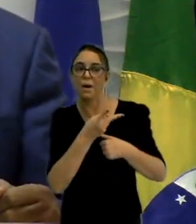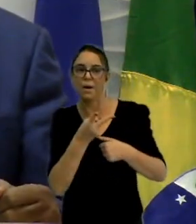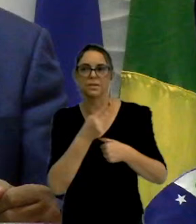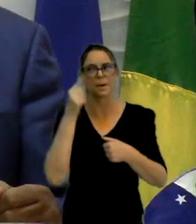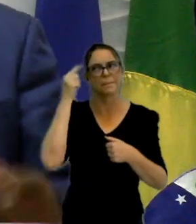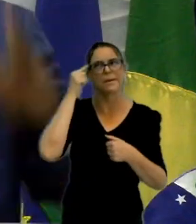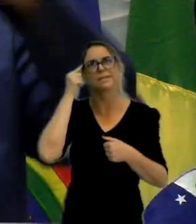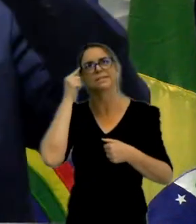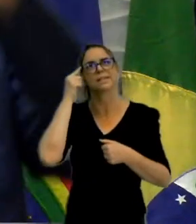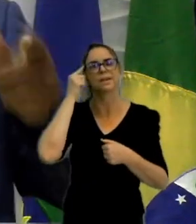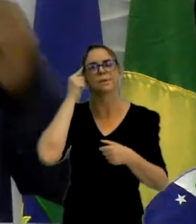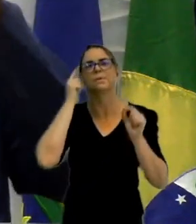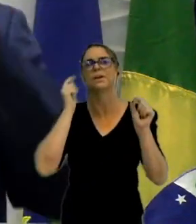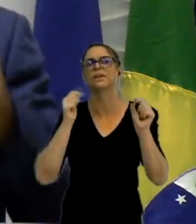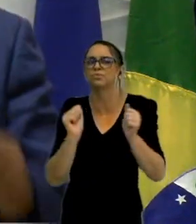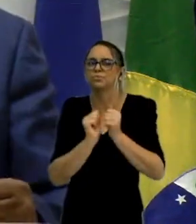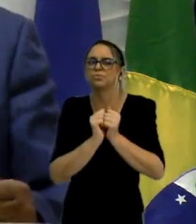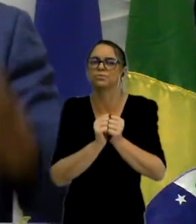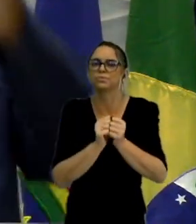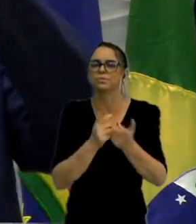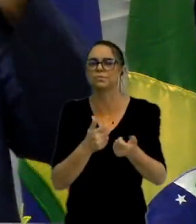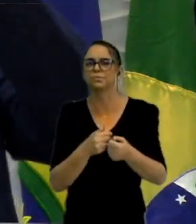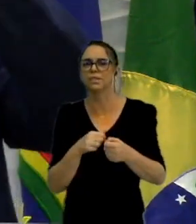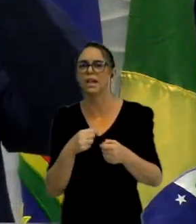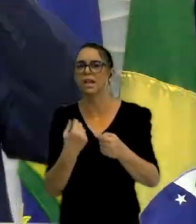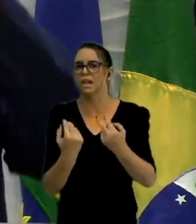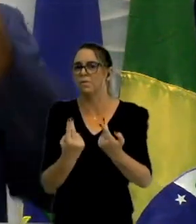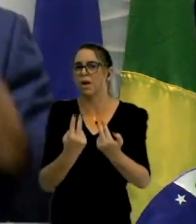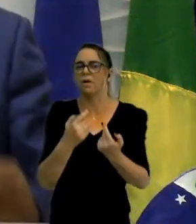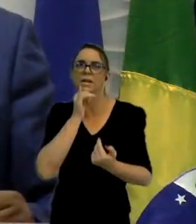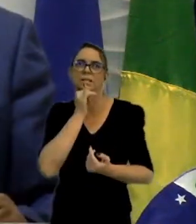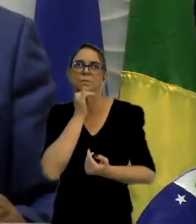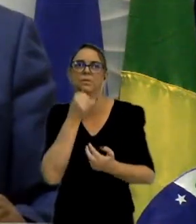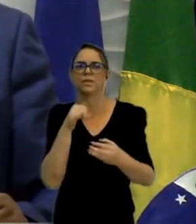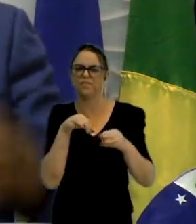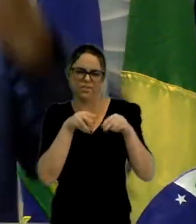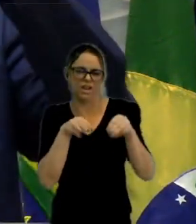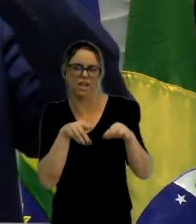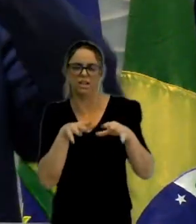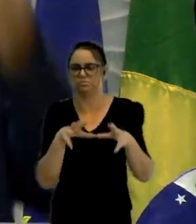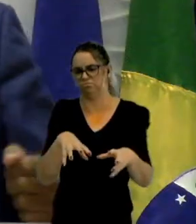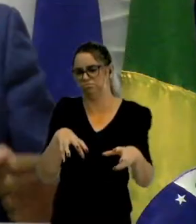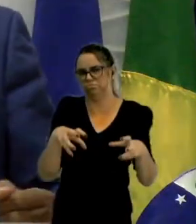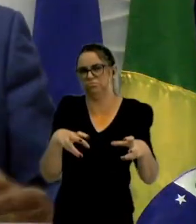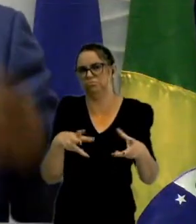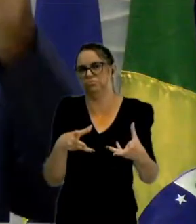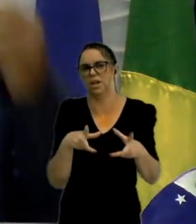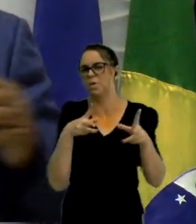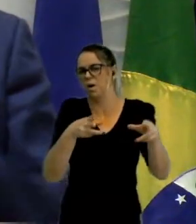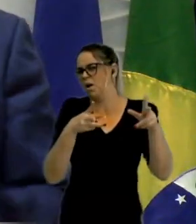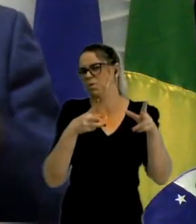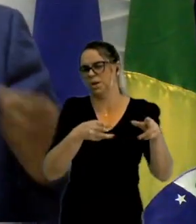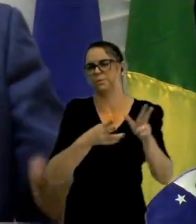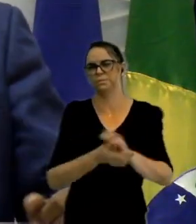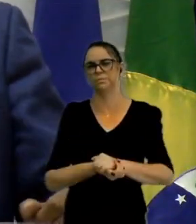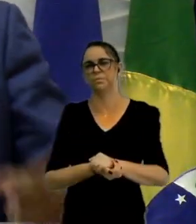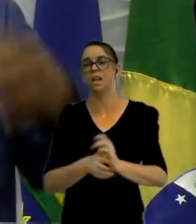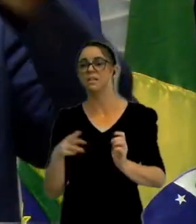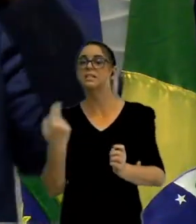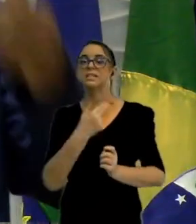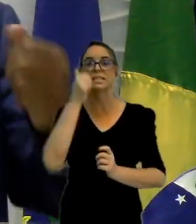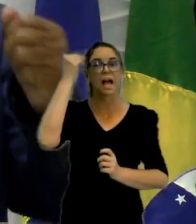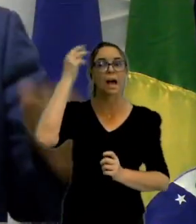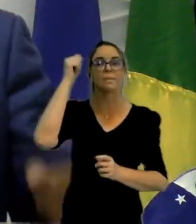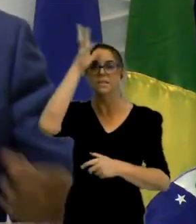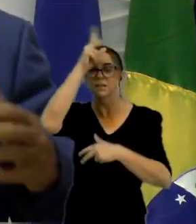dois juntos. Ali são farinha do mesmo saco. A gente sabe que São Bento do Una